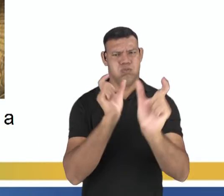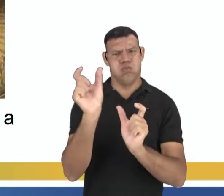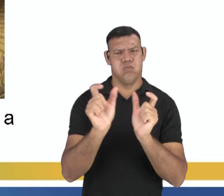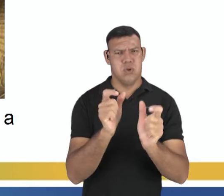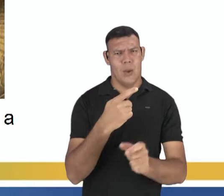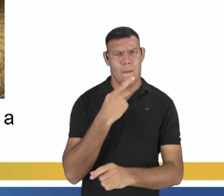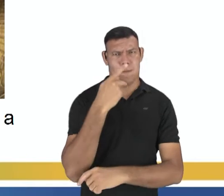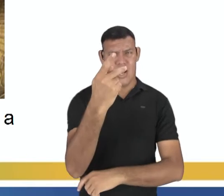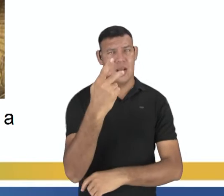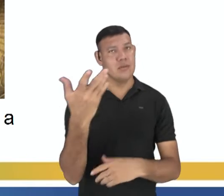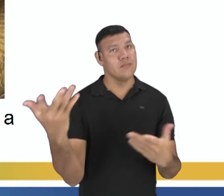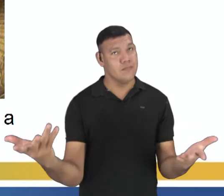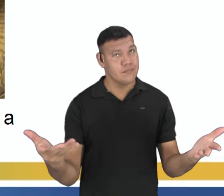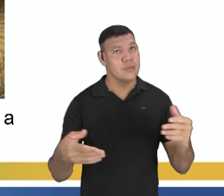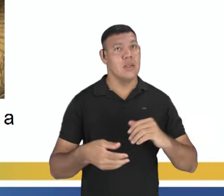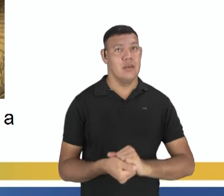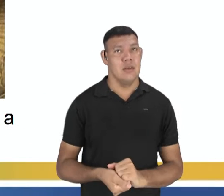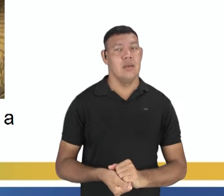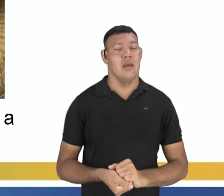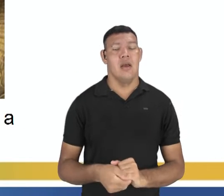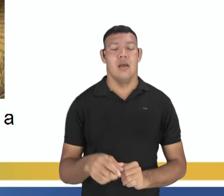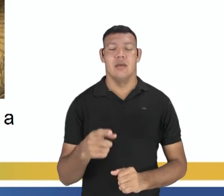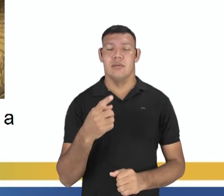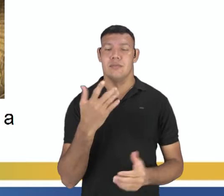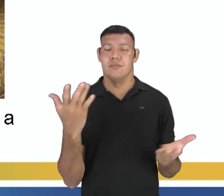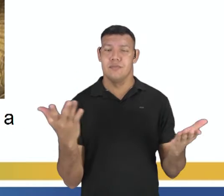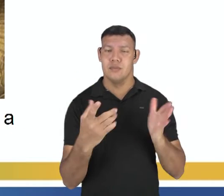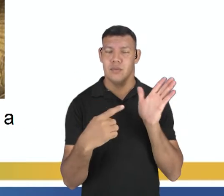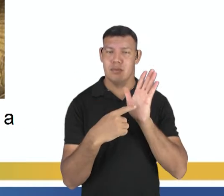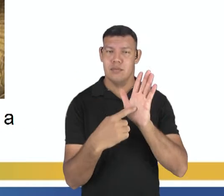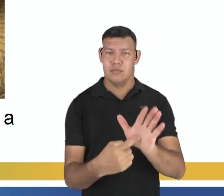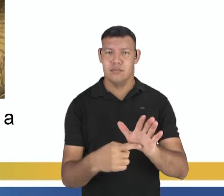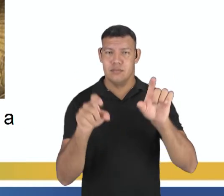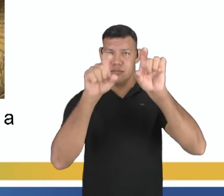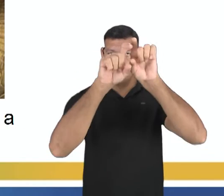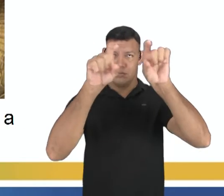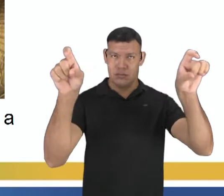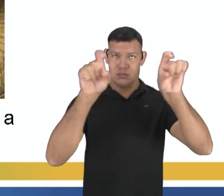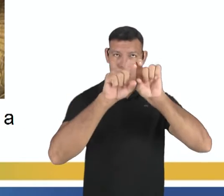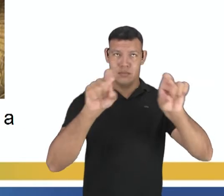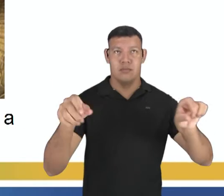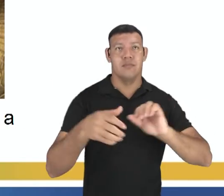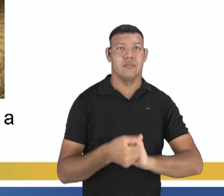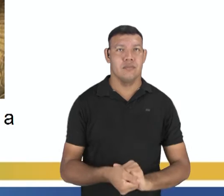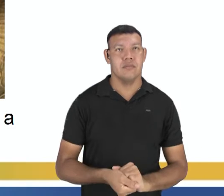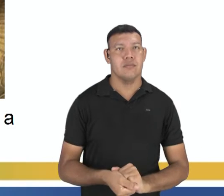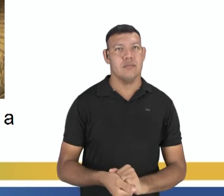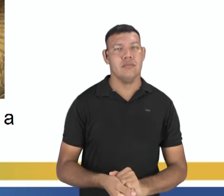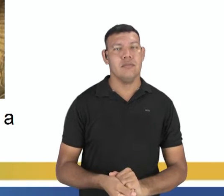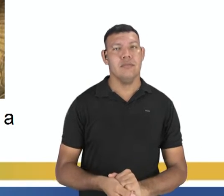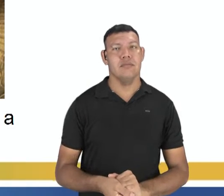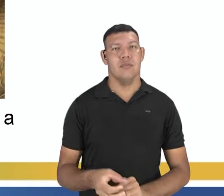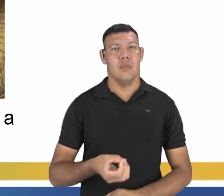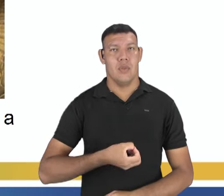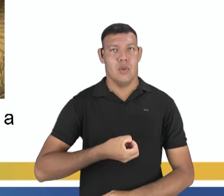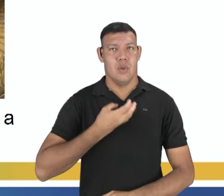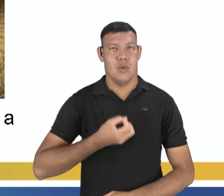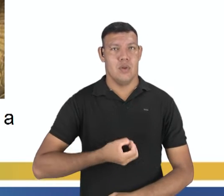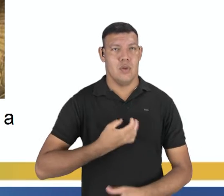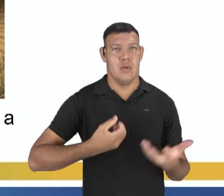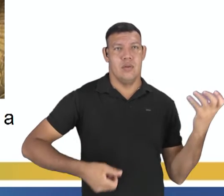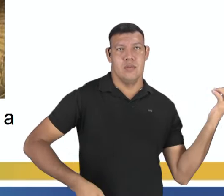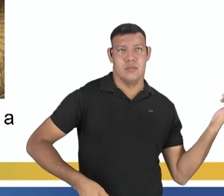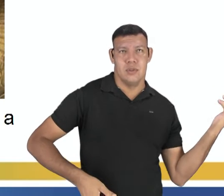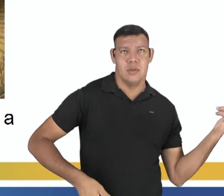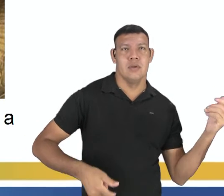vocês da cantiga do trovador Urraca Afonso de Anes de